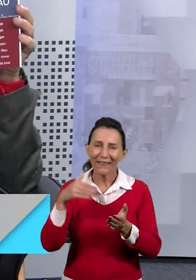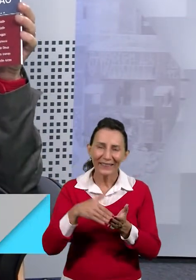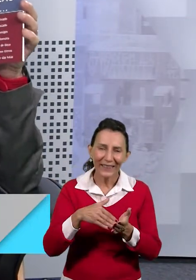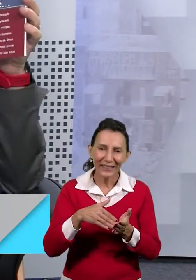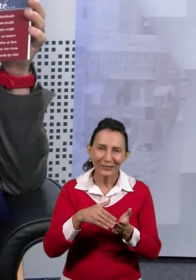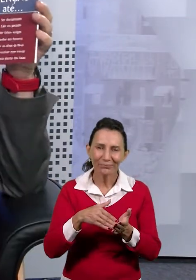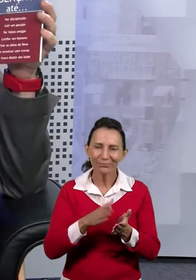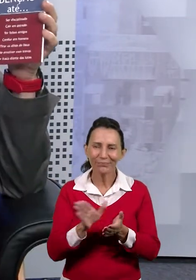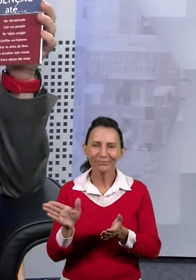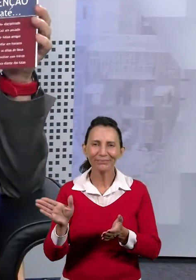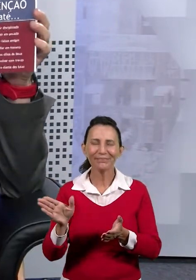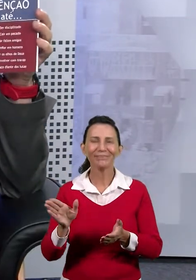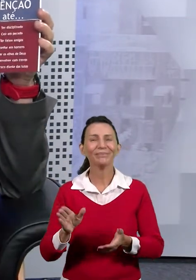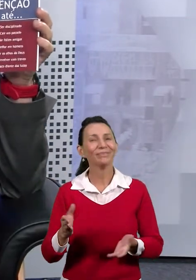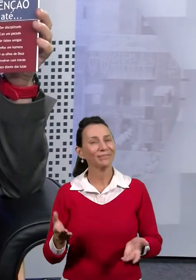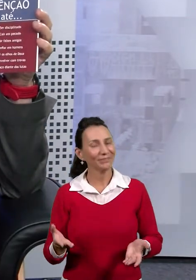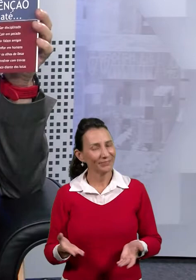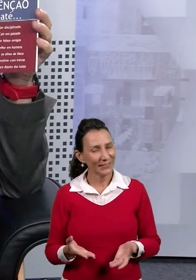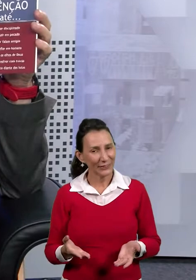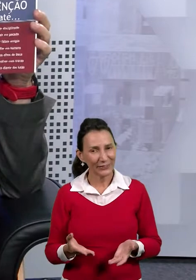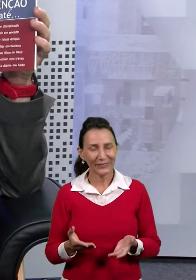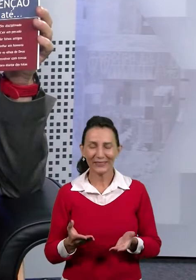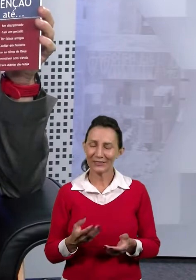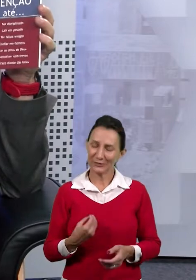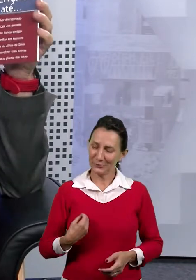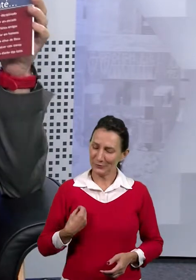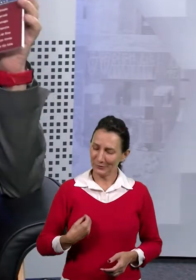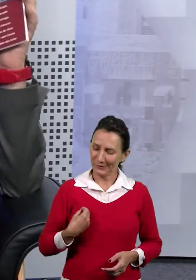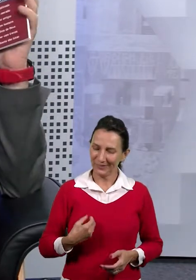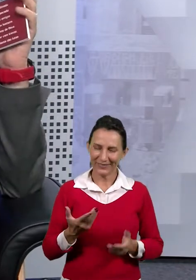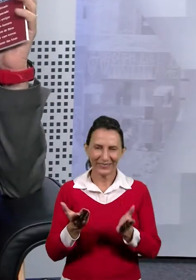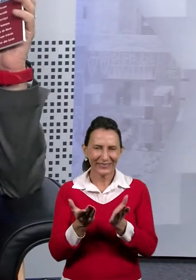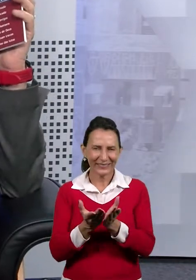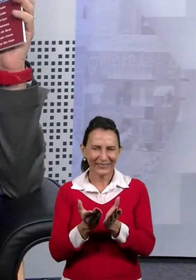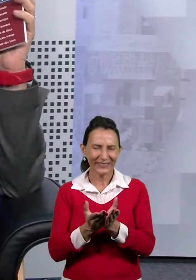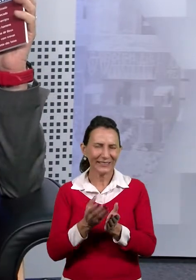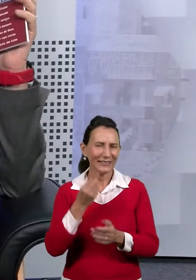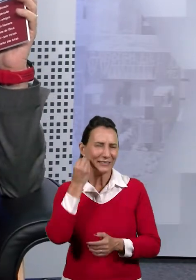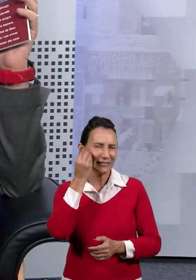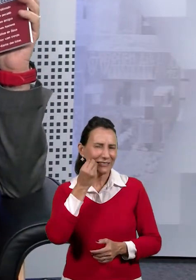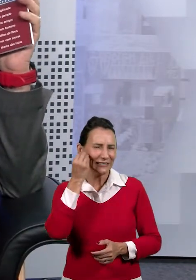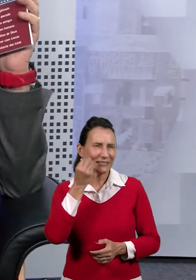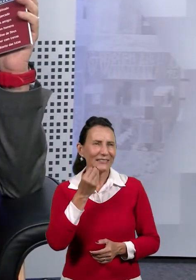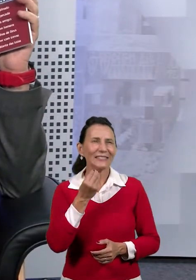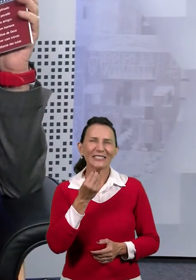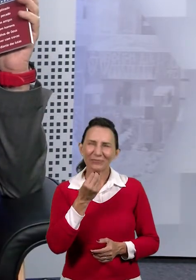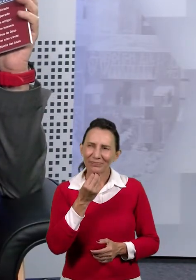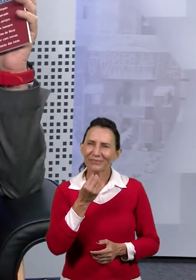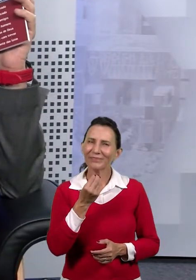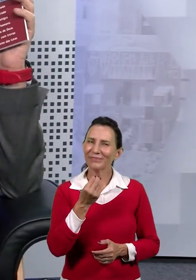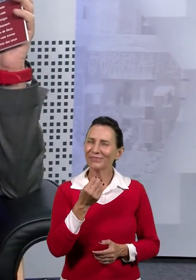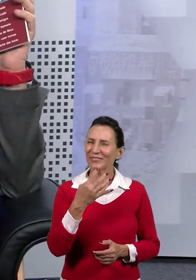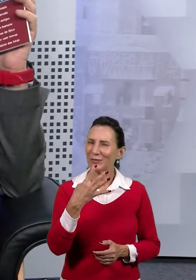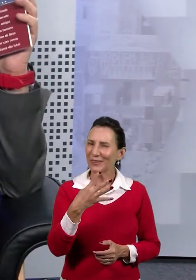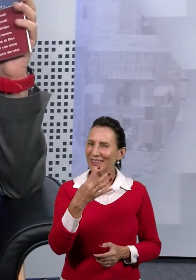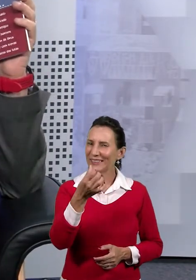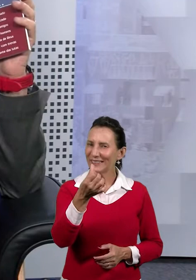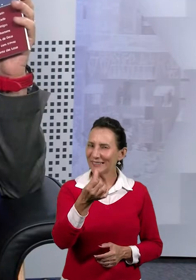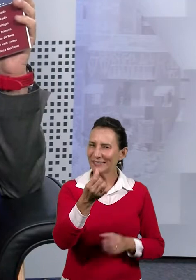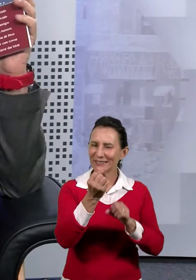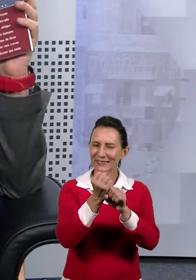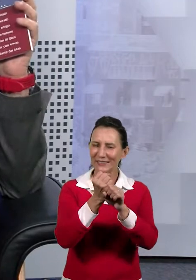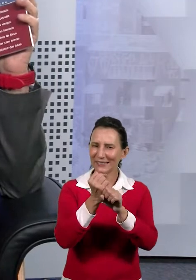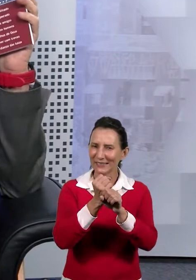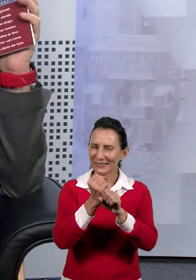É, nessa caminhada minha cristã, já por mais de 50 anos, mais de 46 anos